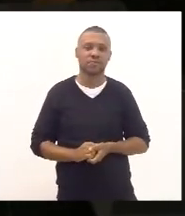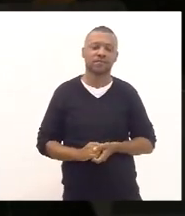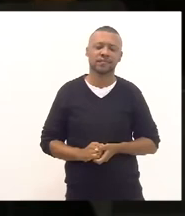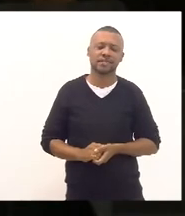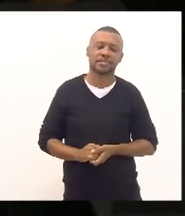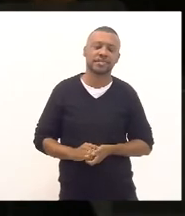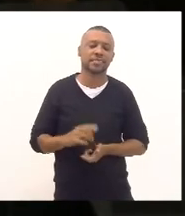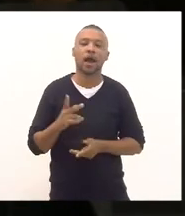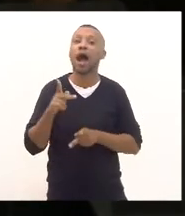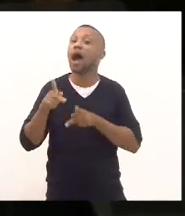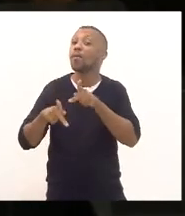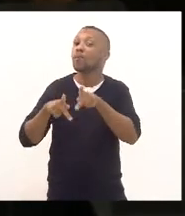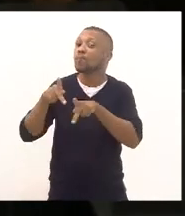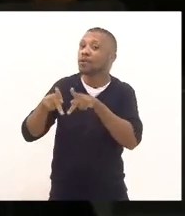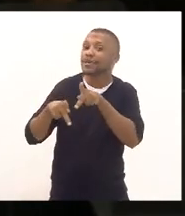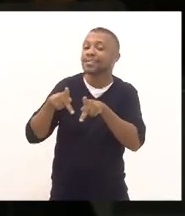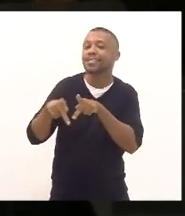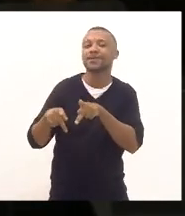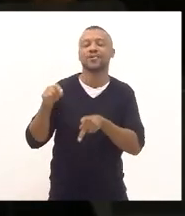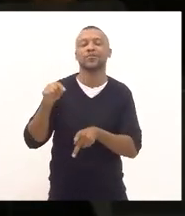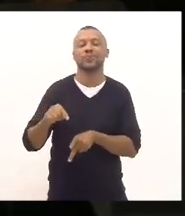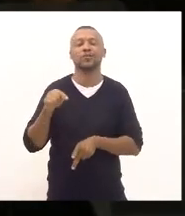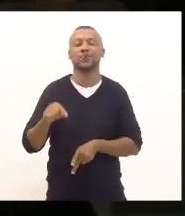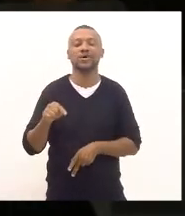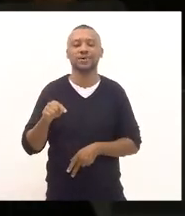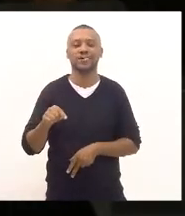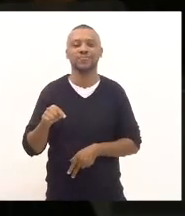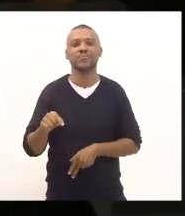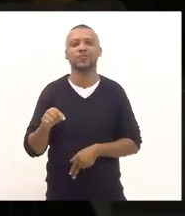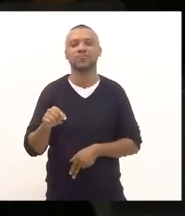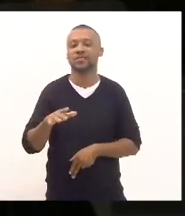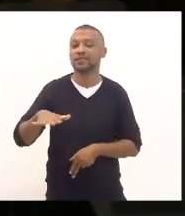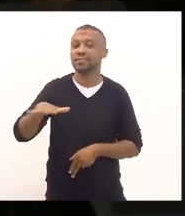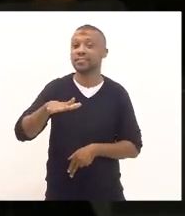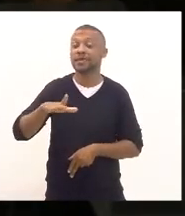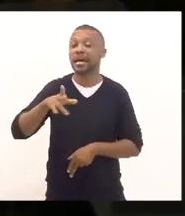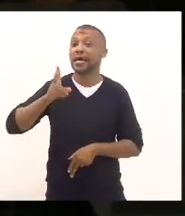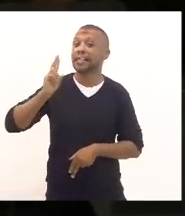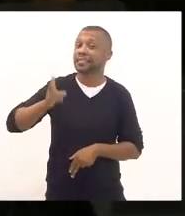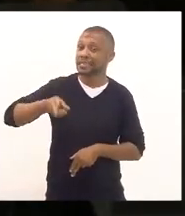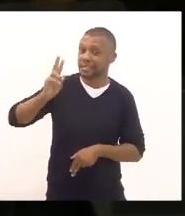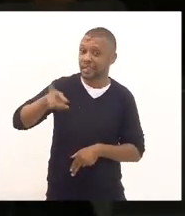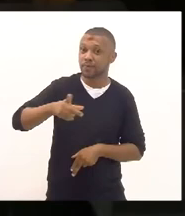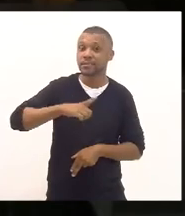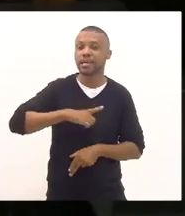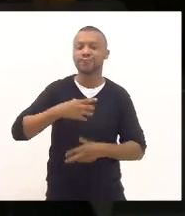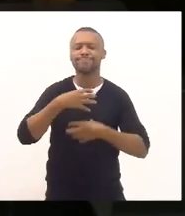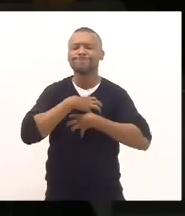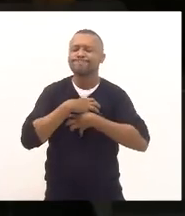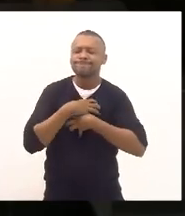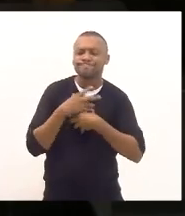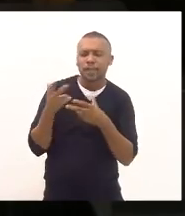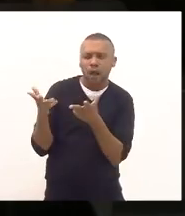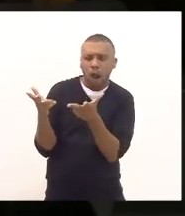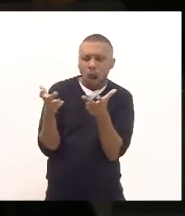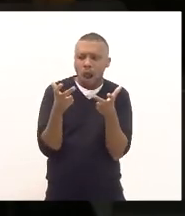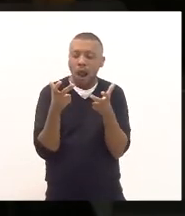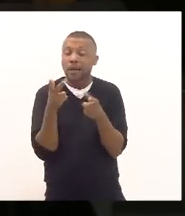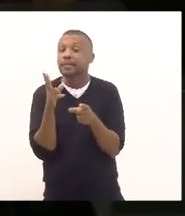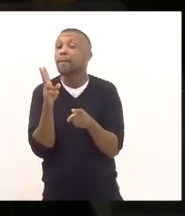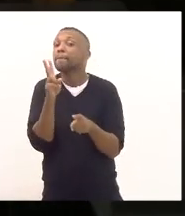a população e ela sempre temos senso de